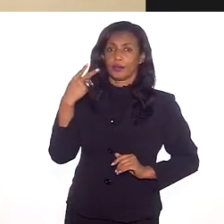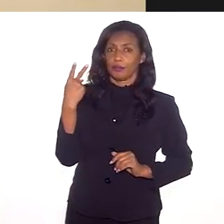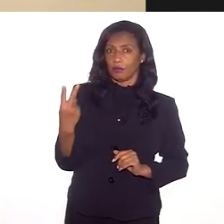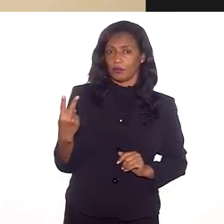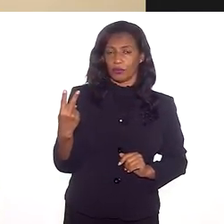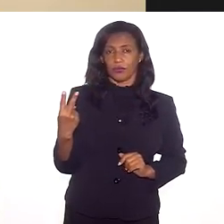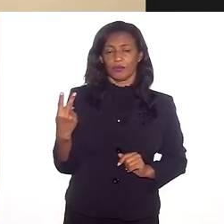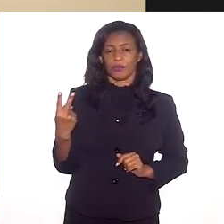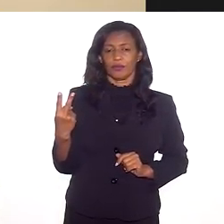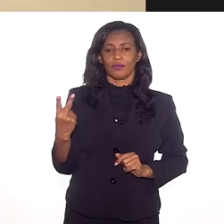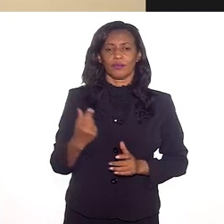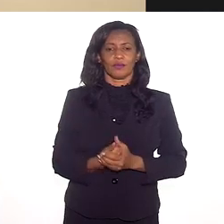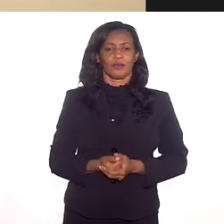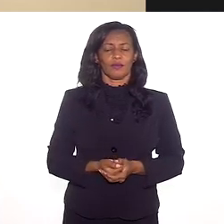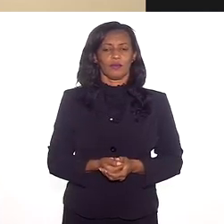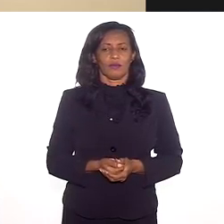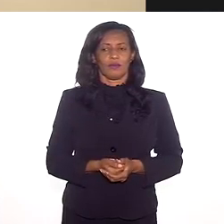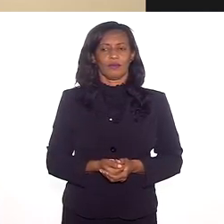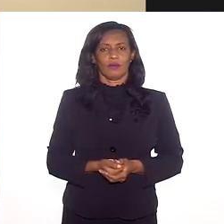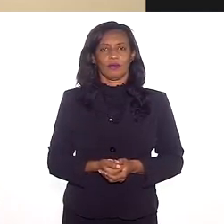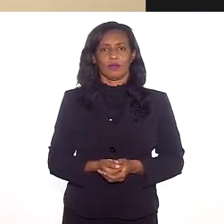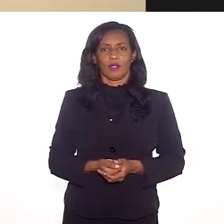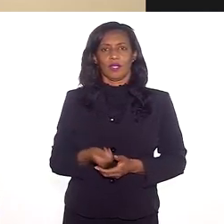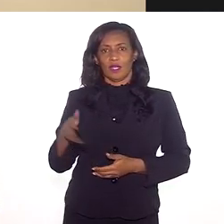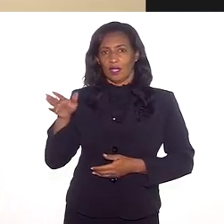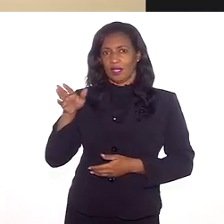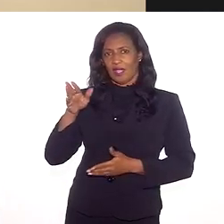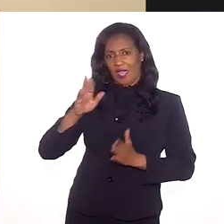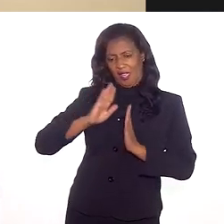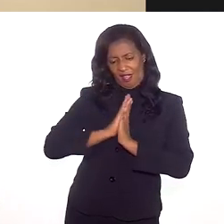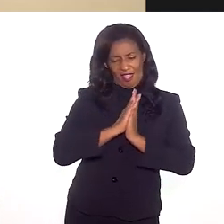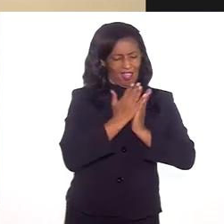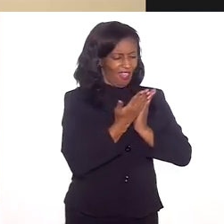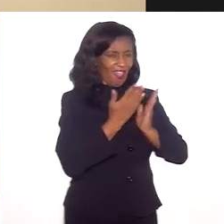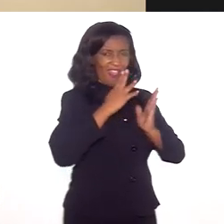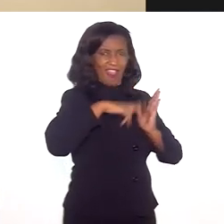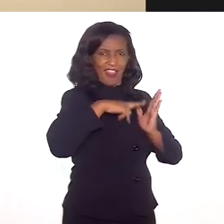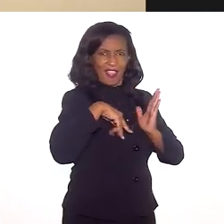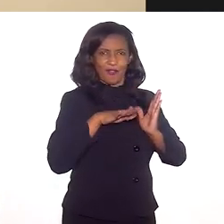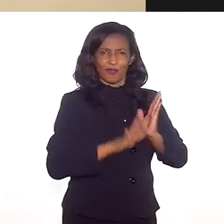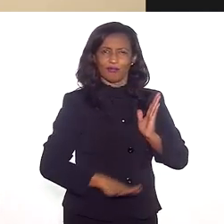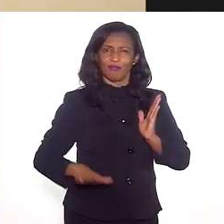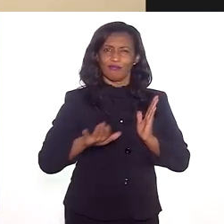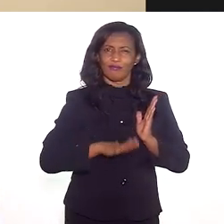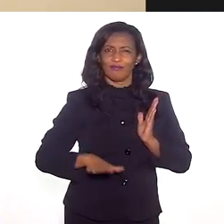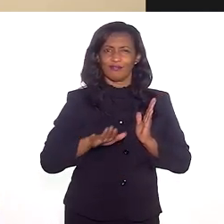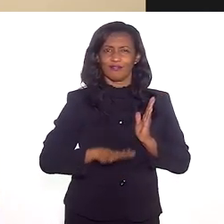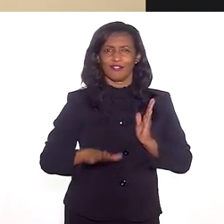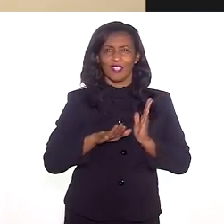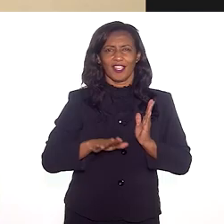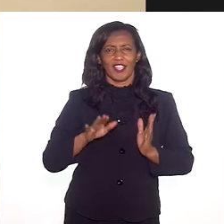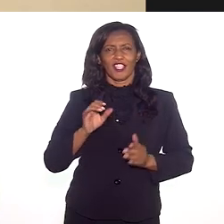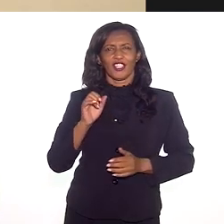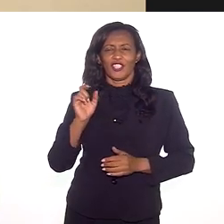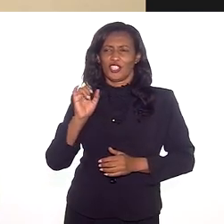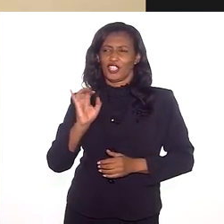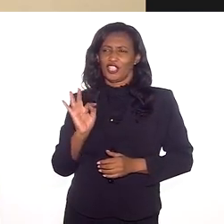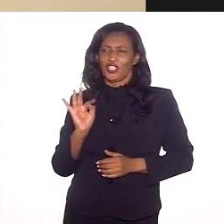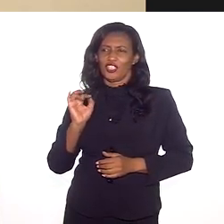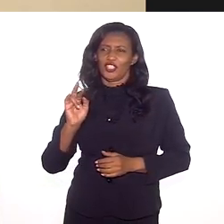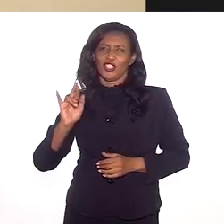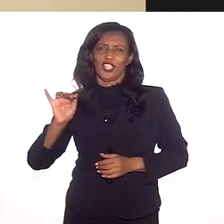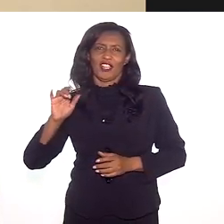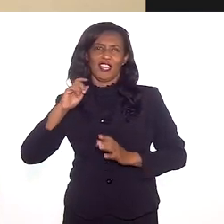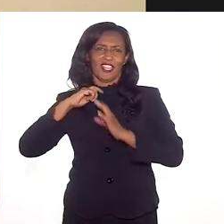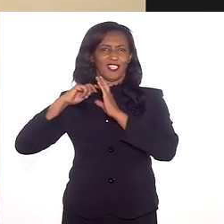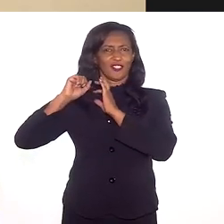livros prontos, né? Que é o livro infantil Tiradentes Conta a Inconfidência, um conto de ficção, né, em